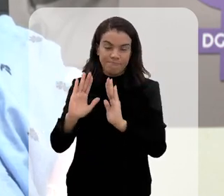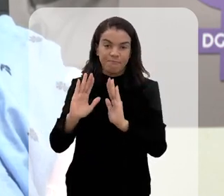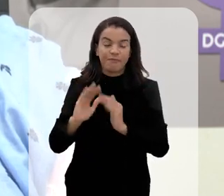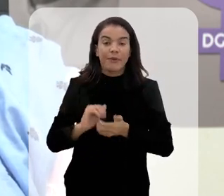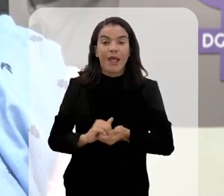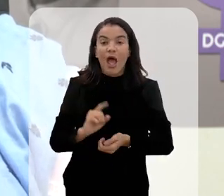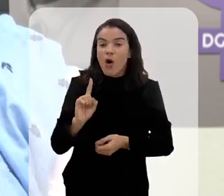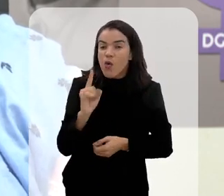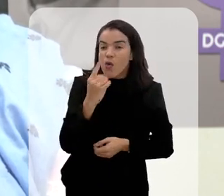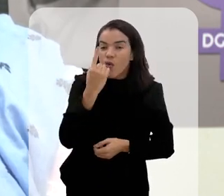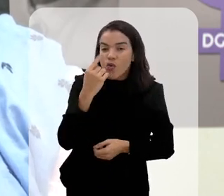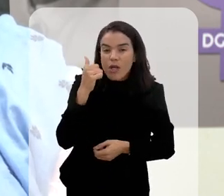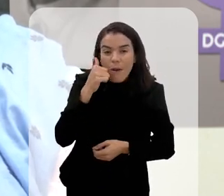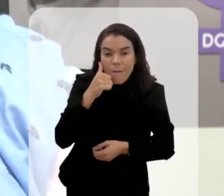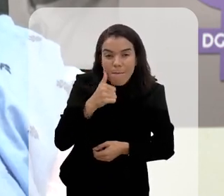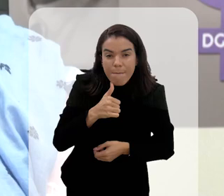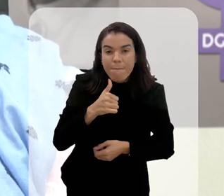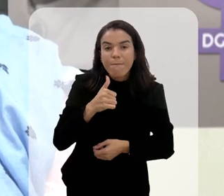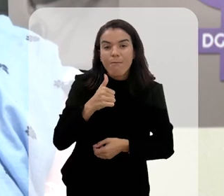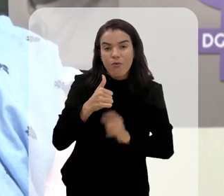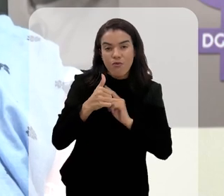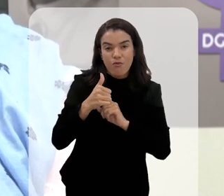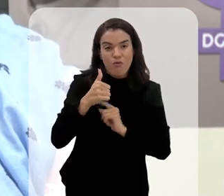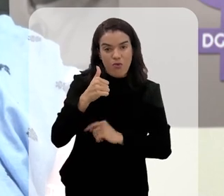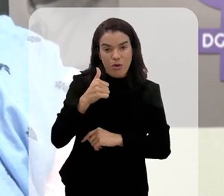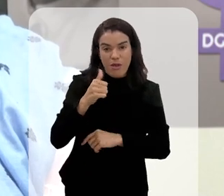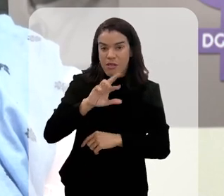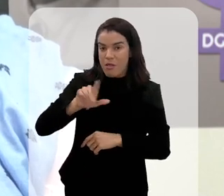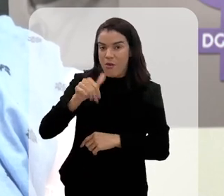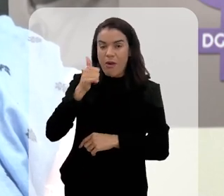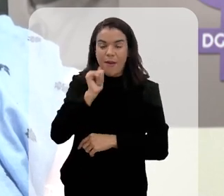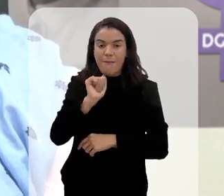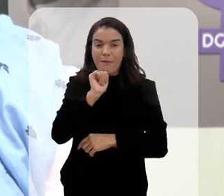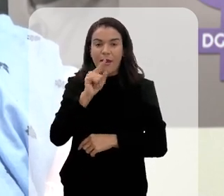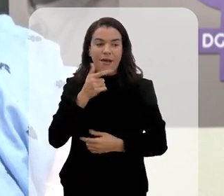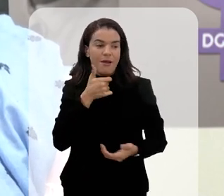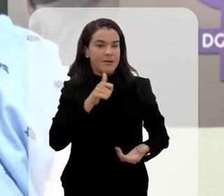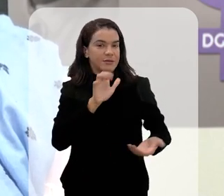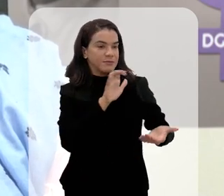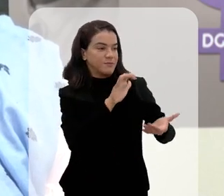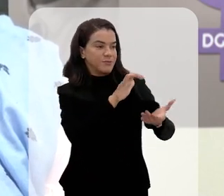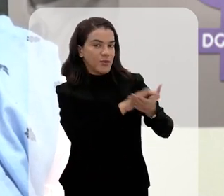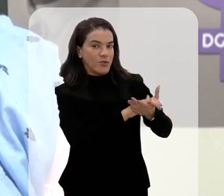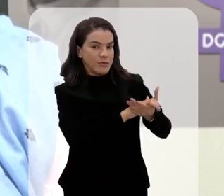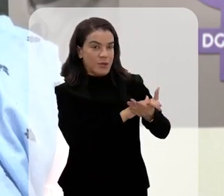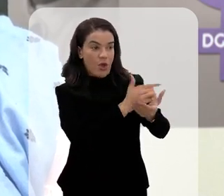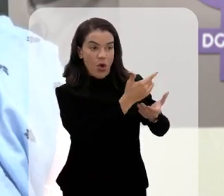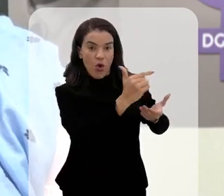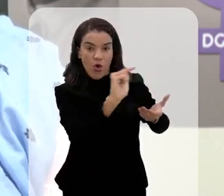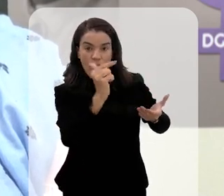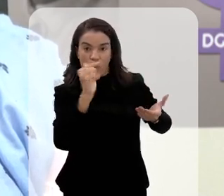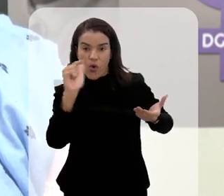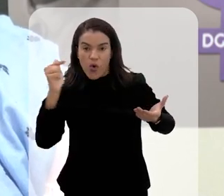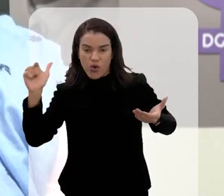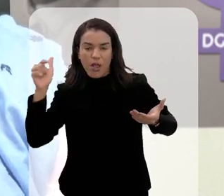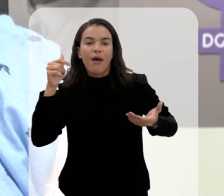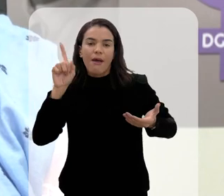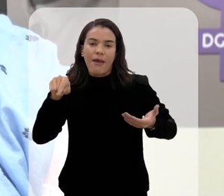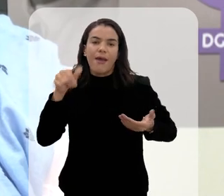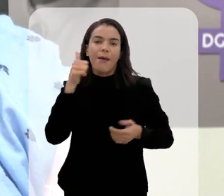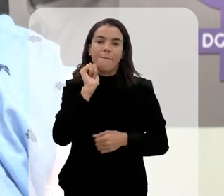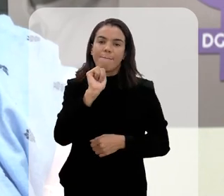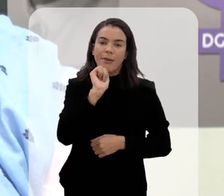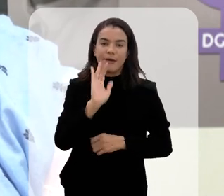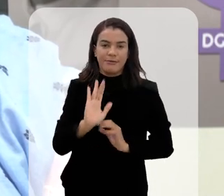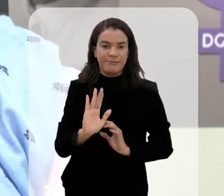Para começar. A única mulher que não é mãe é a sua esposa. Todas as outras você tem que olhar como mães, mais velhas ou